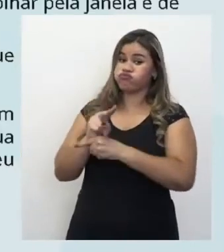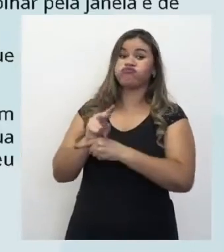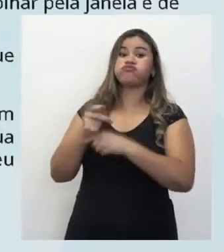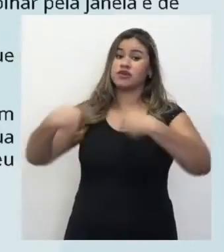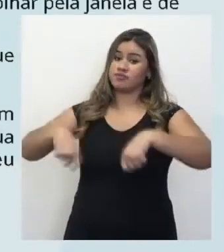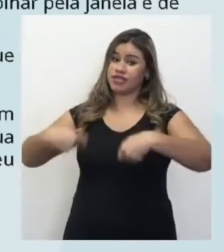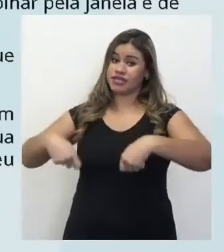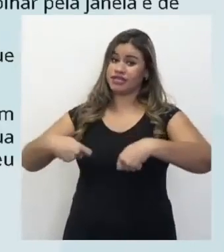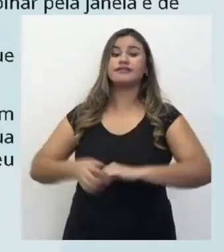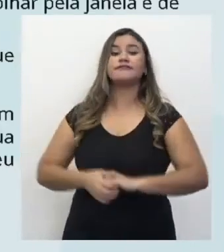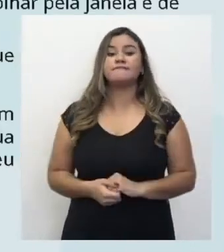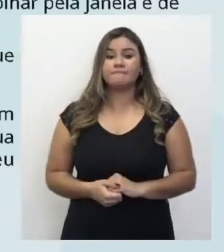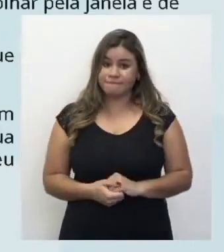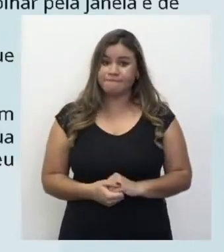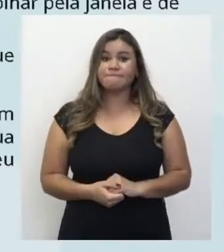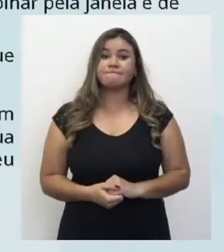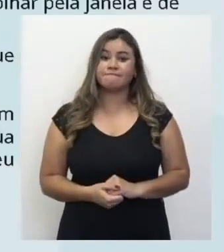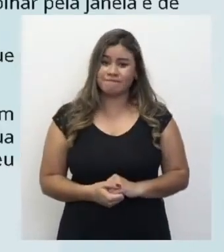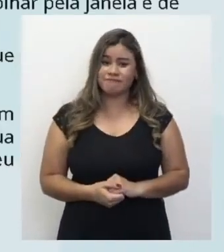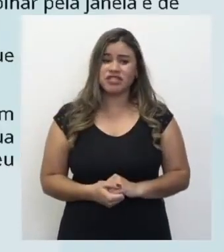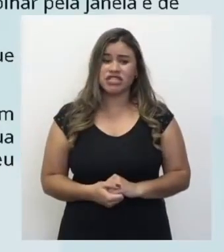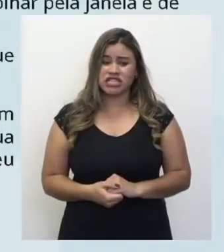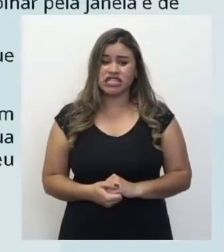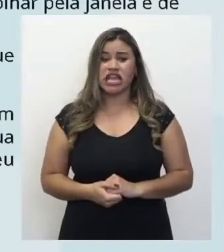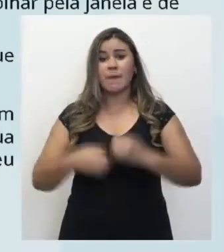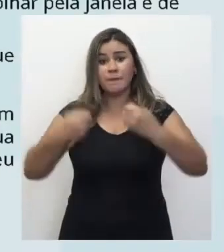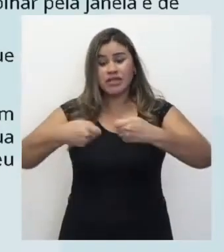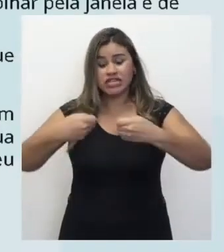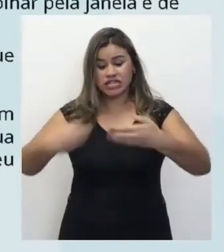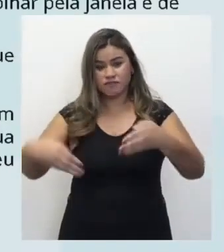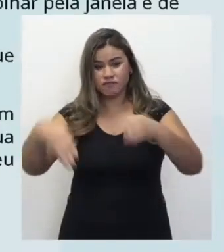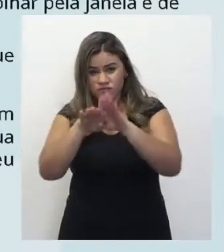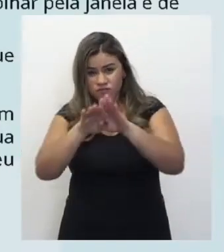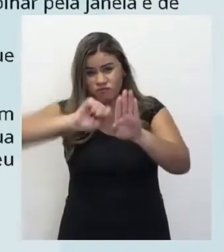quarto. Ela deveria ficar trancada, as